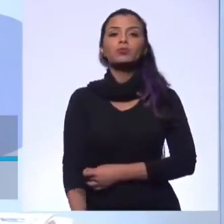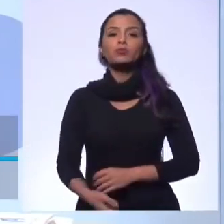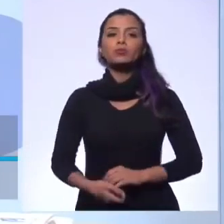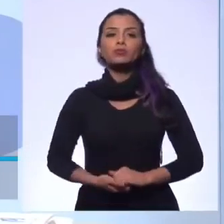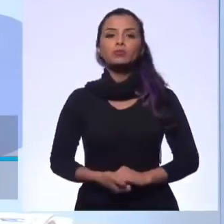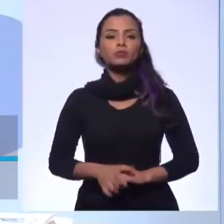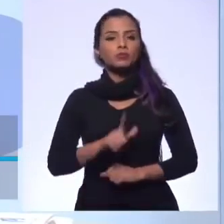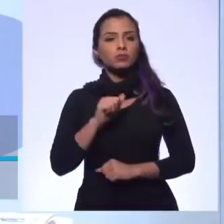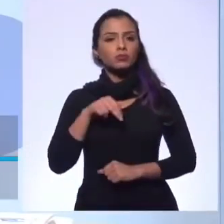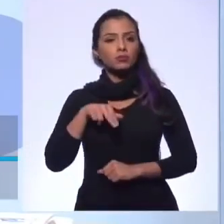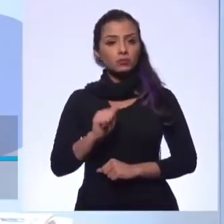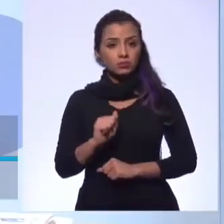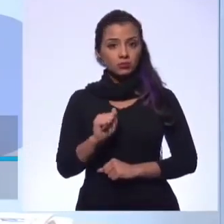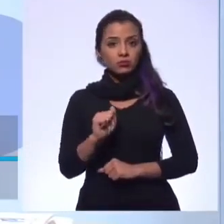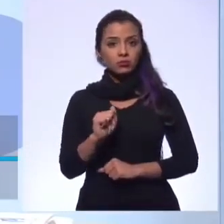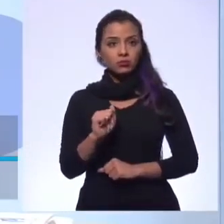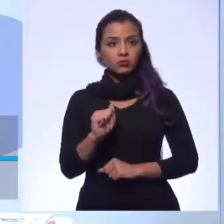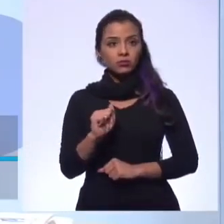é Lana.